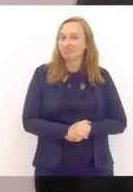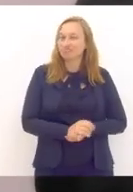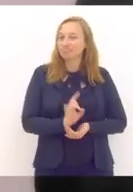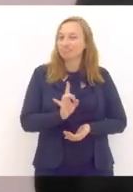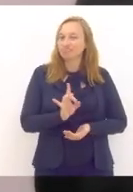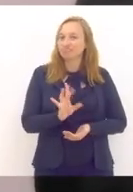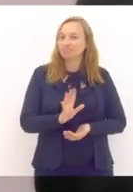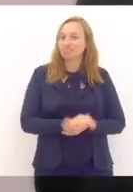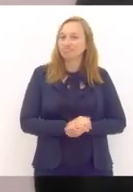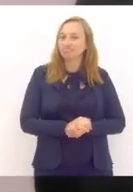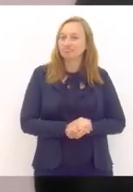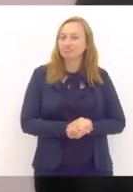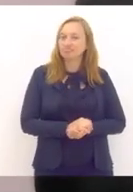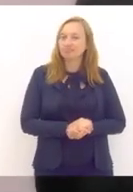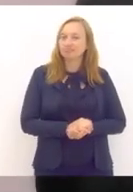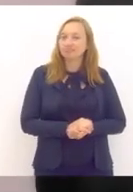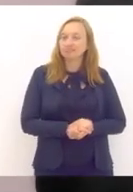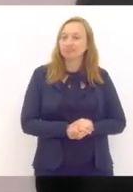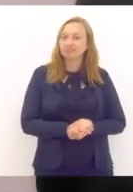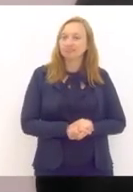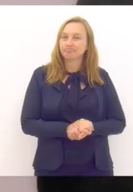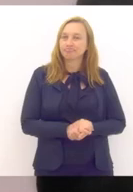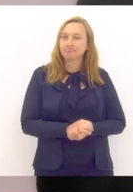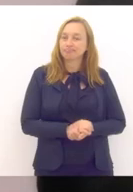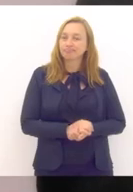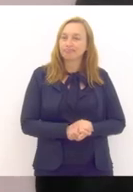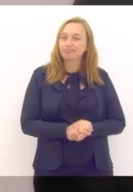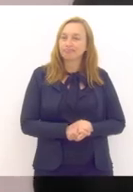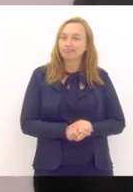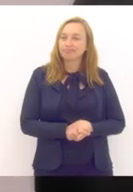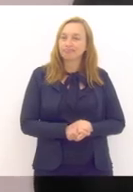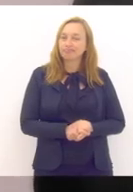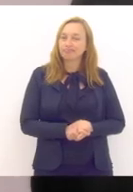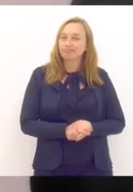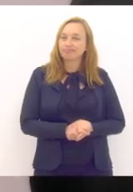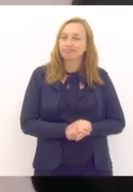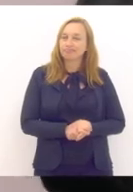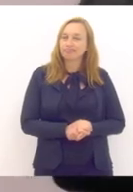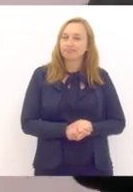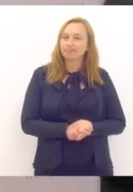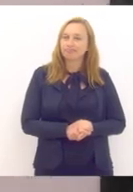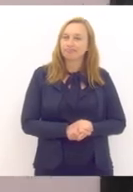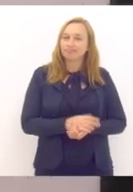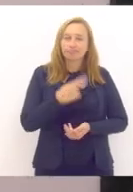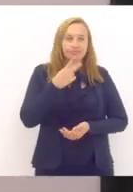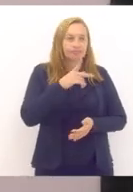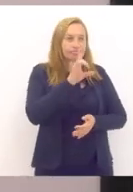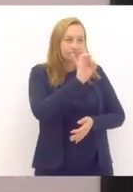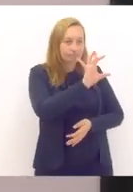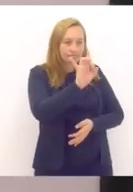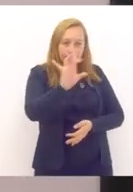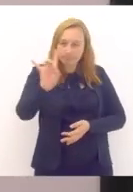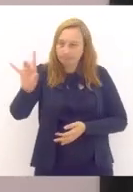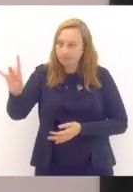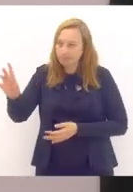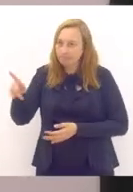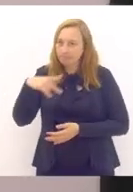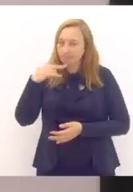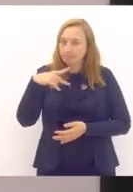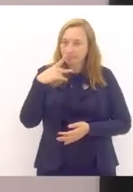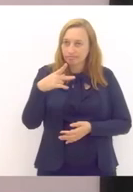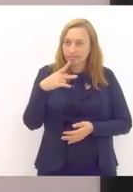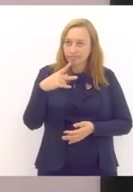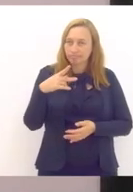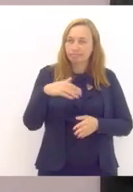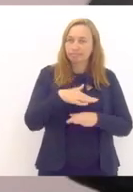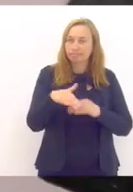atacar por... Veja, atacar por cada um que se colocou, eu vou atacar pelos grandes